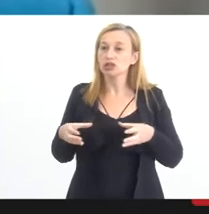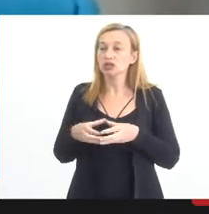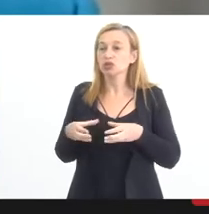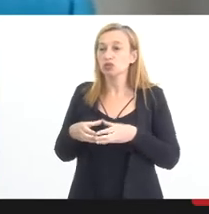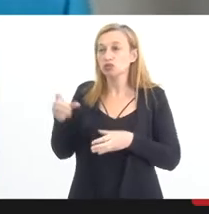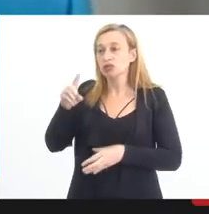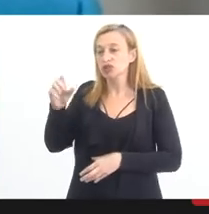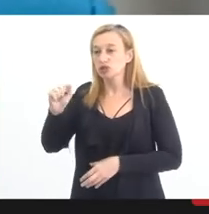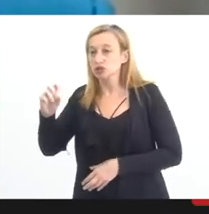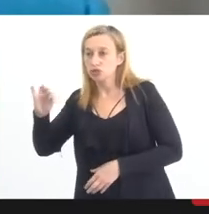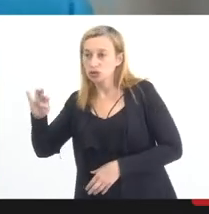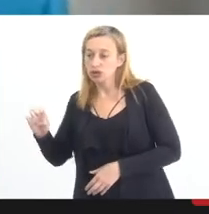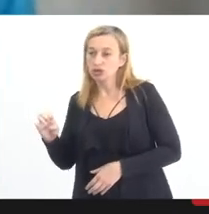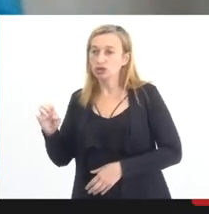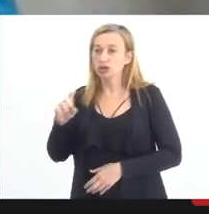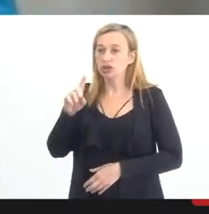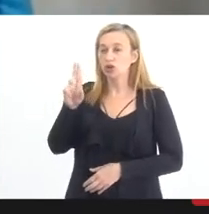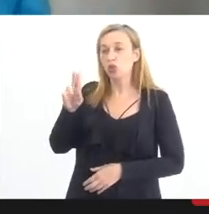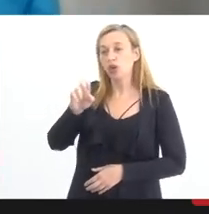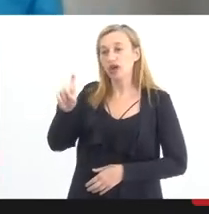da UESO. Muito obrigado.